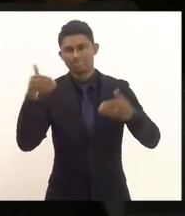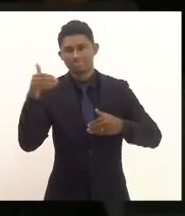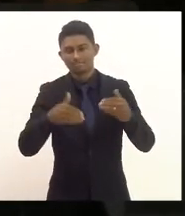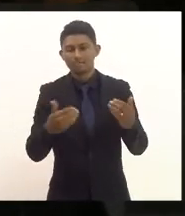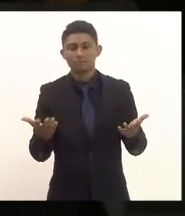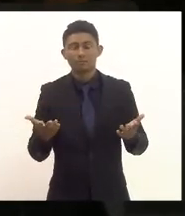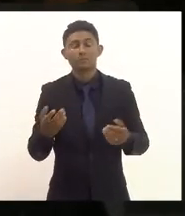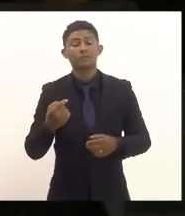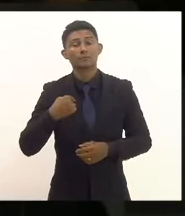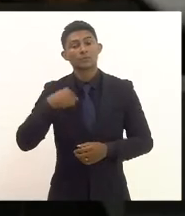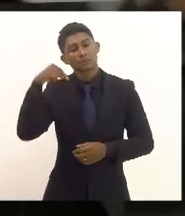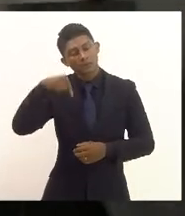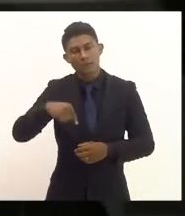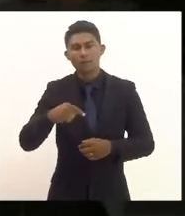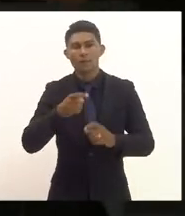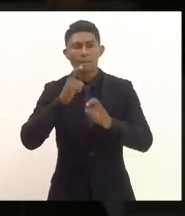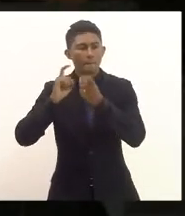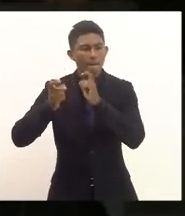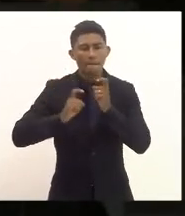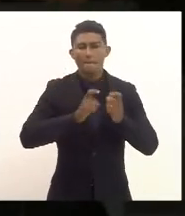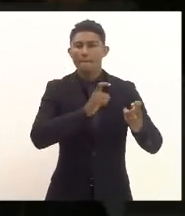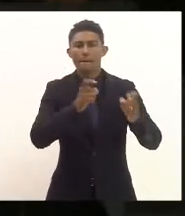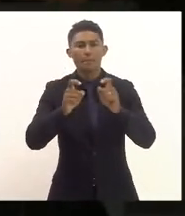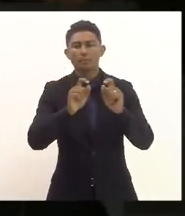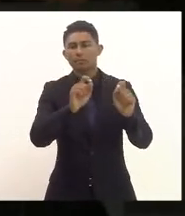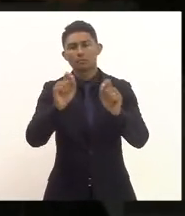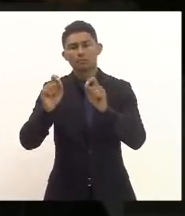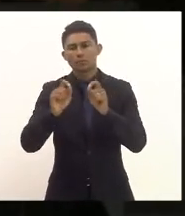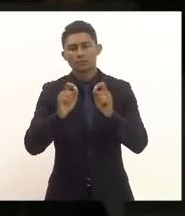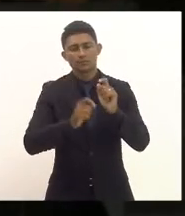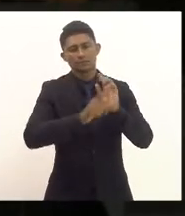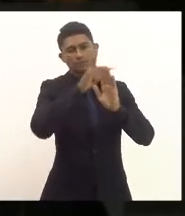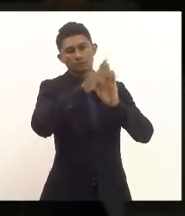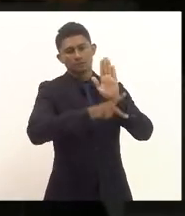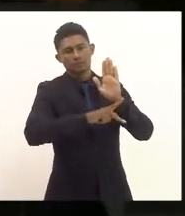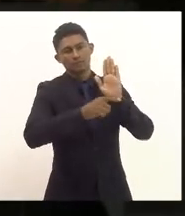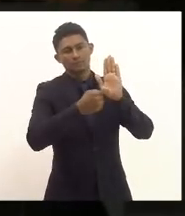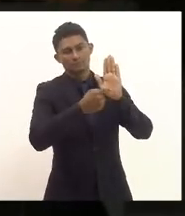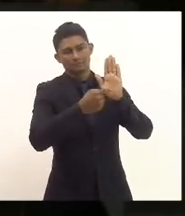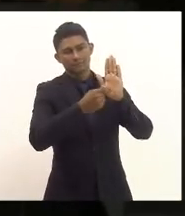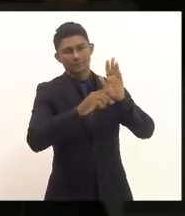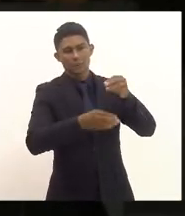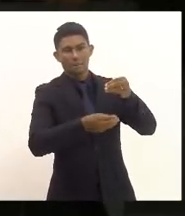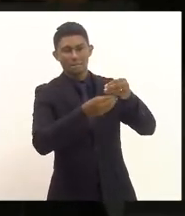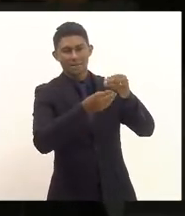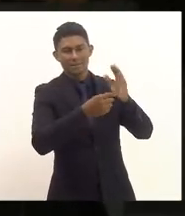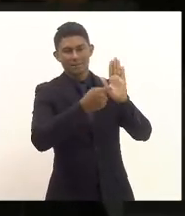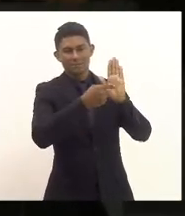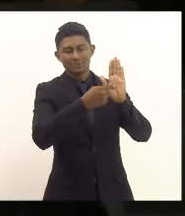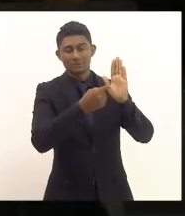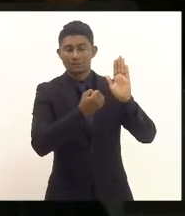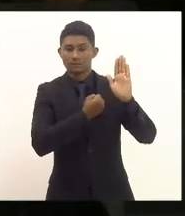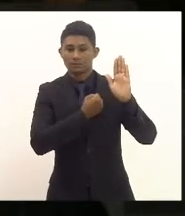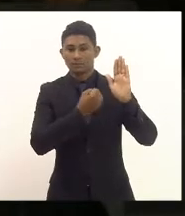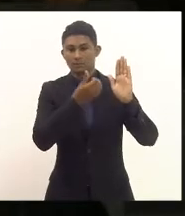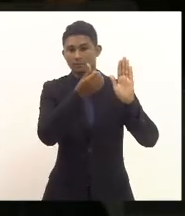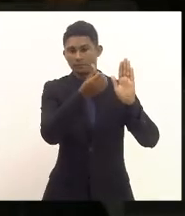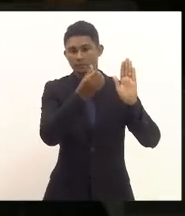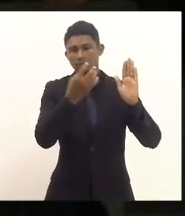vamos discutir o projeto de lei complementar nº